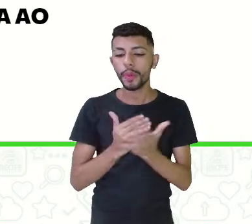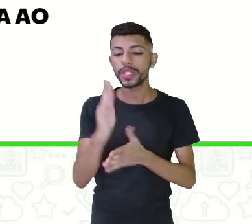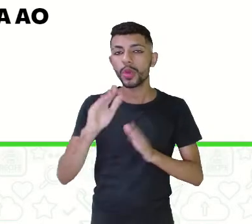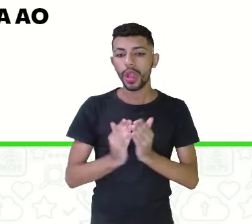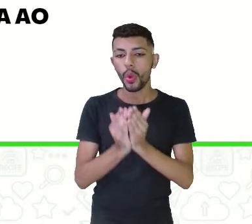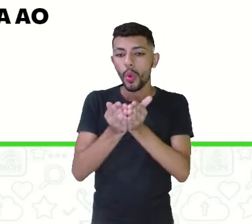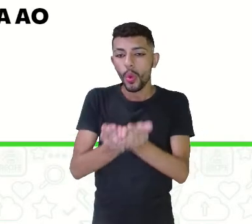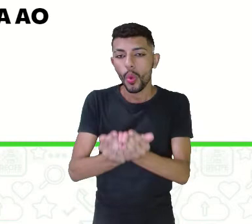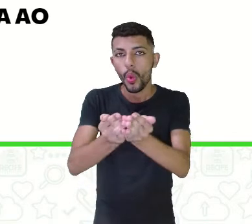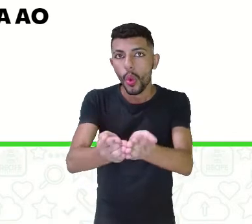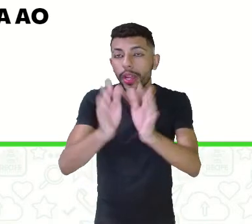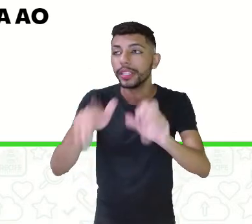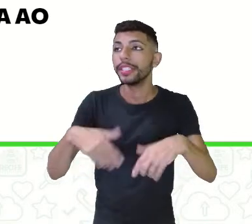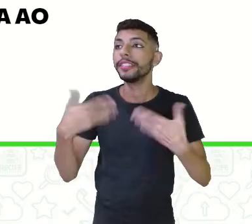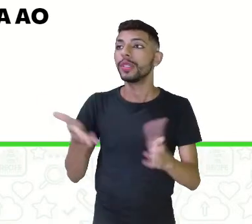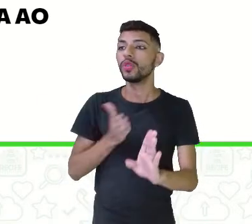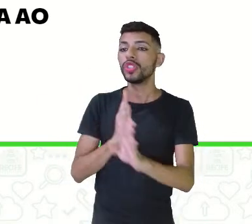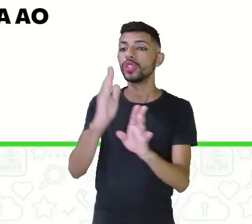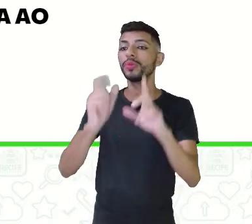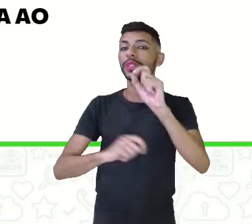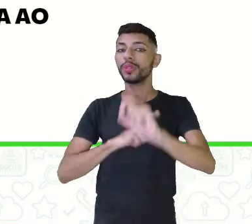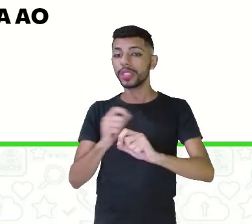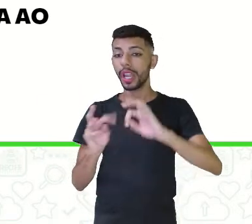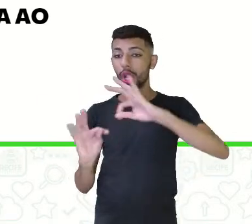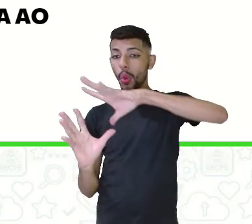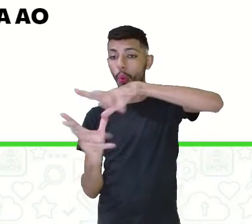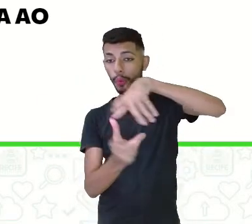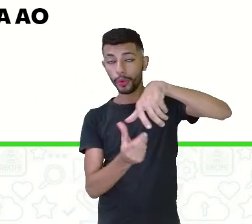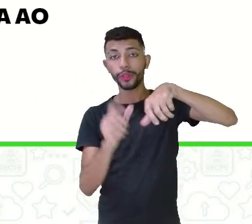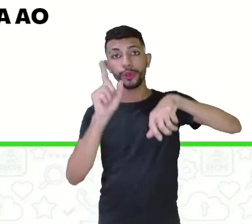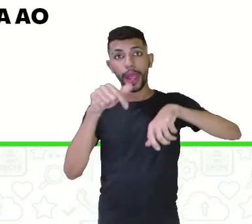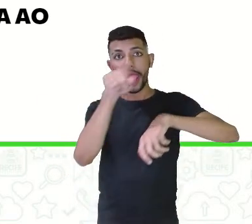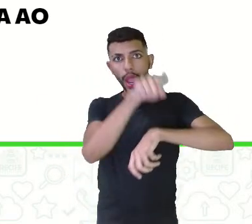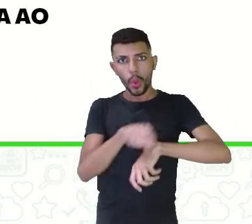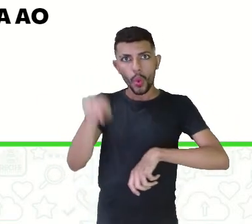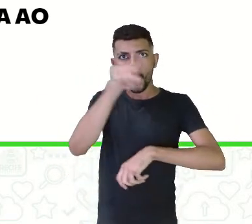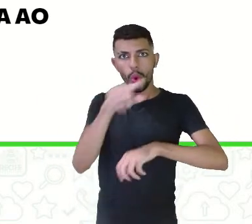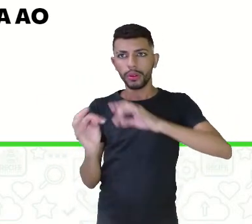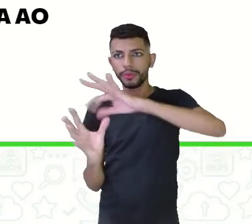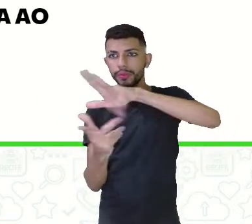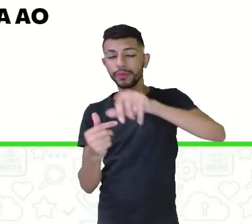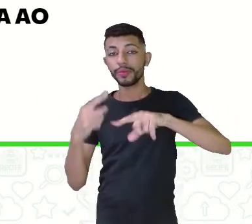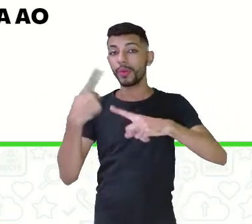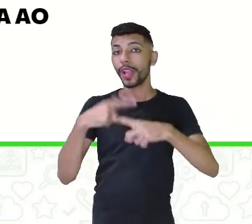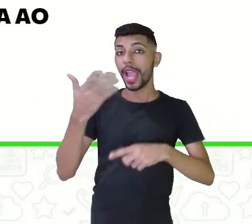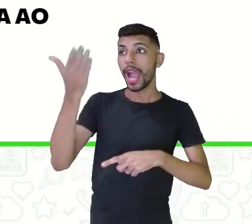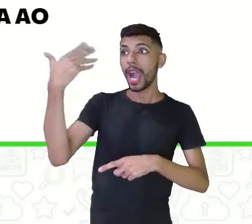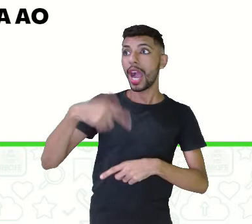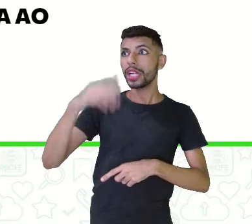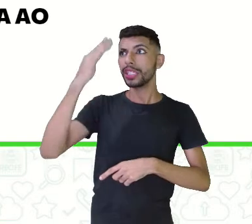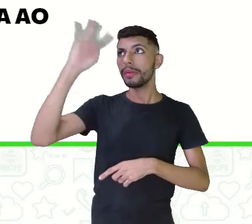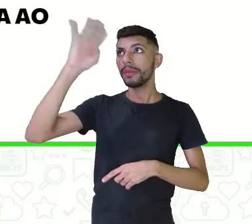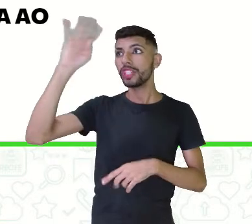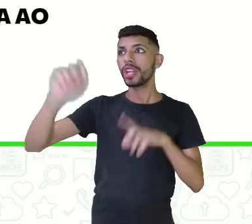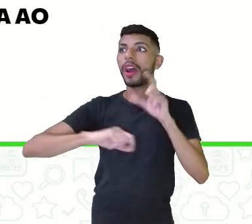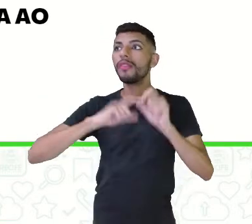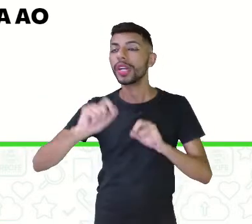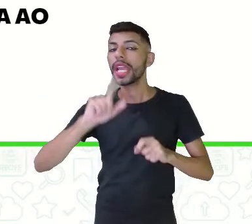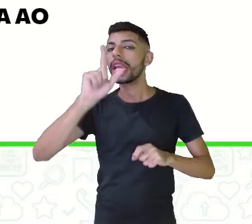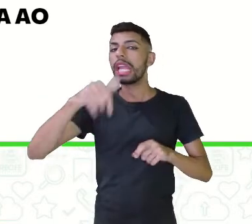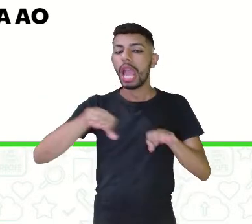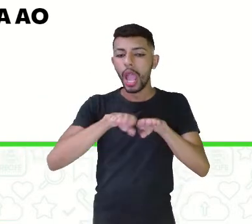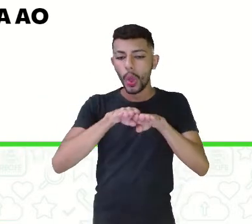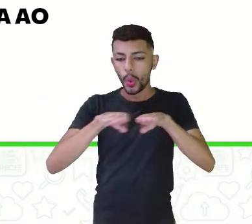era redondo. Eles achavam que era tudo retinho, era plano. Não existiam outras